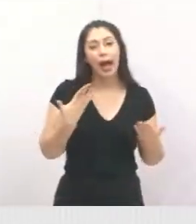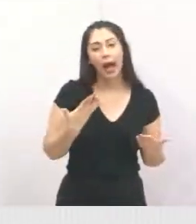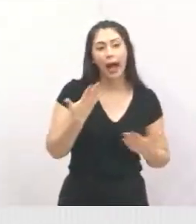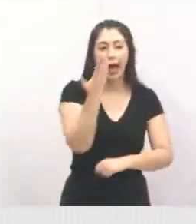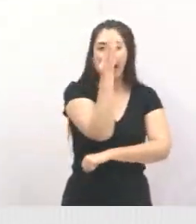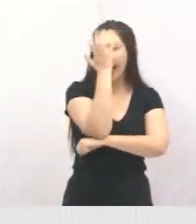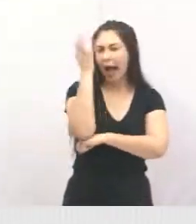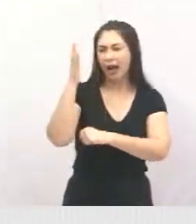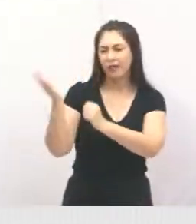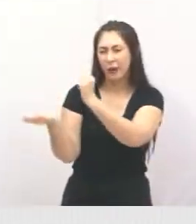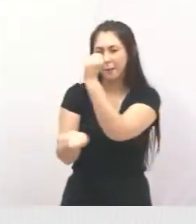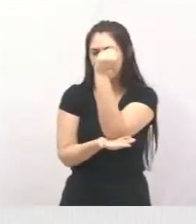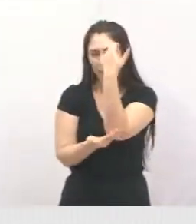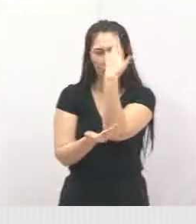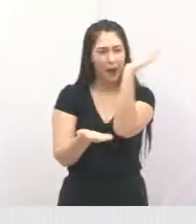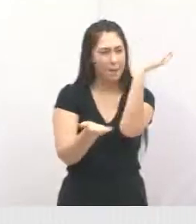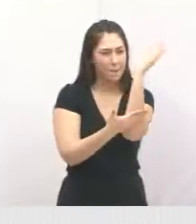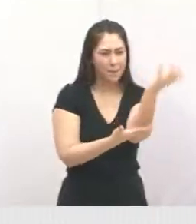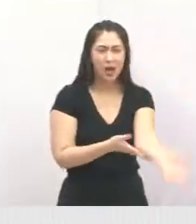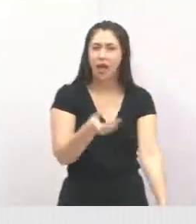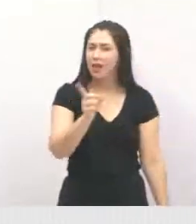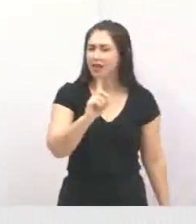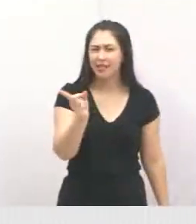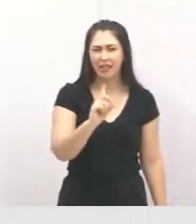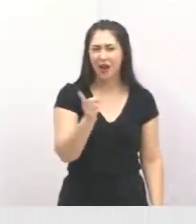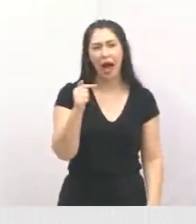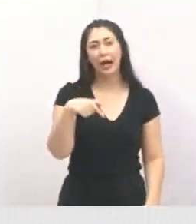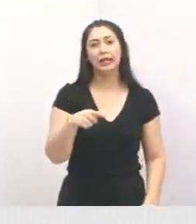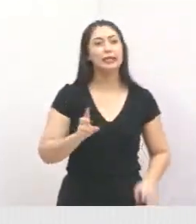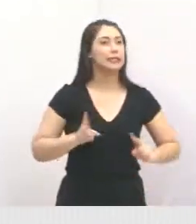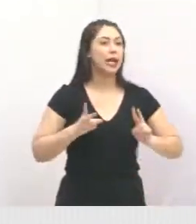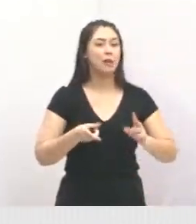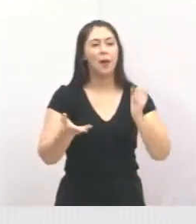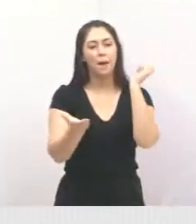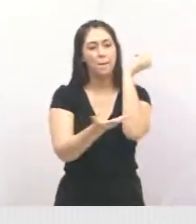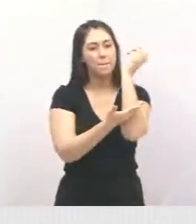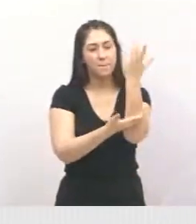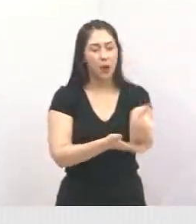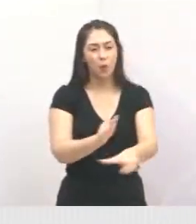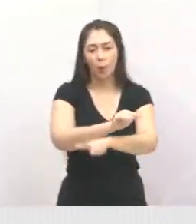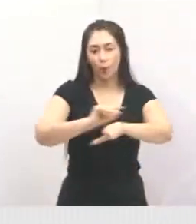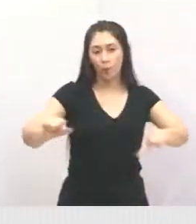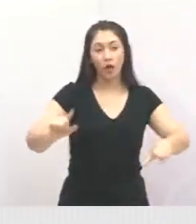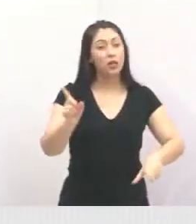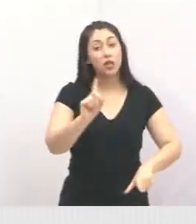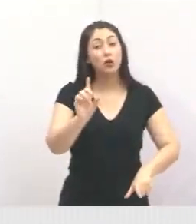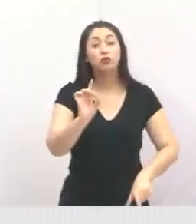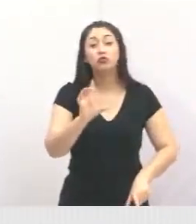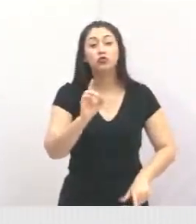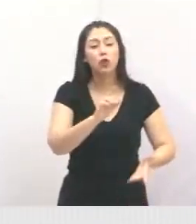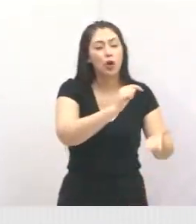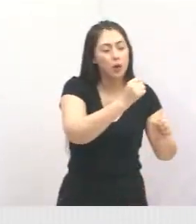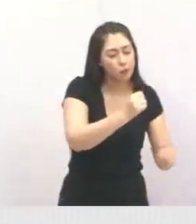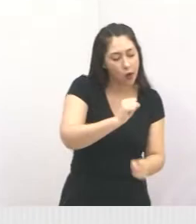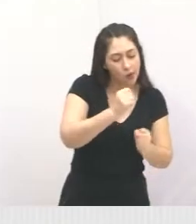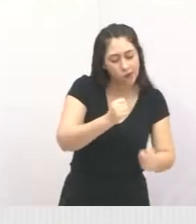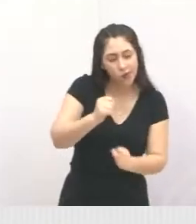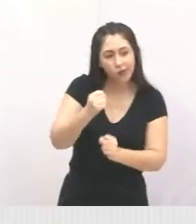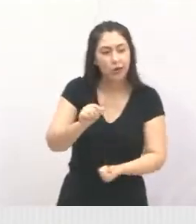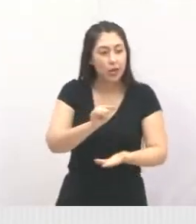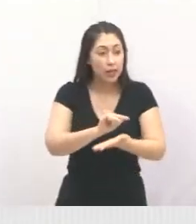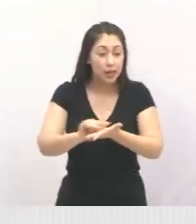as árvores? Não, não tem que tirar árvore nenhuma. Aqui em Jacareí está virando um show de tirar árvore, né? Tem que simplesmente limpar. Não existem